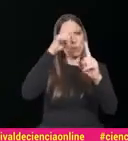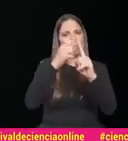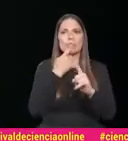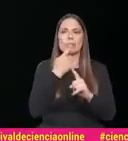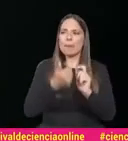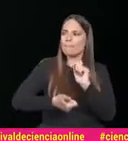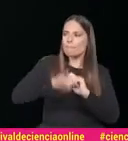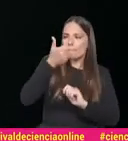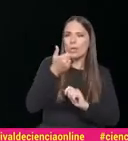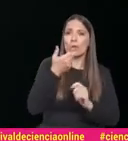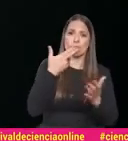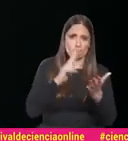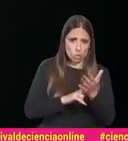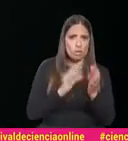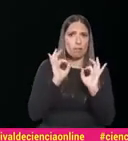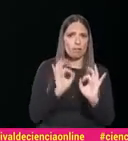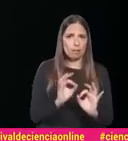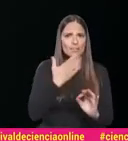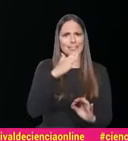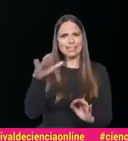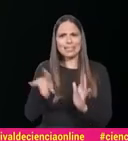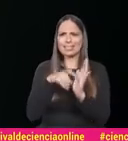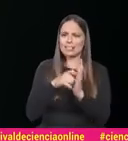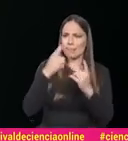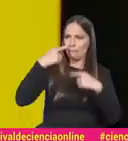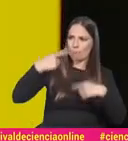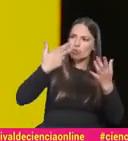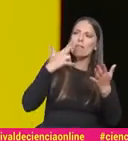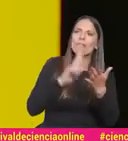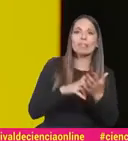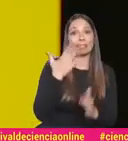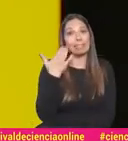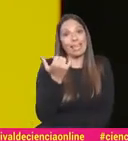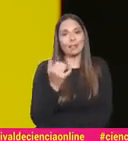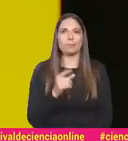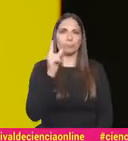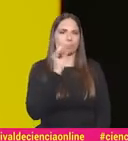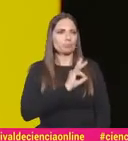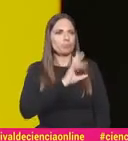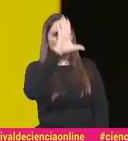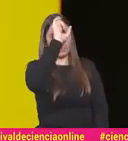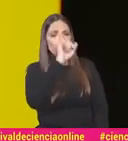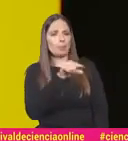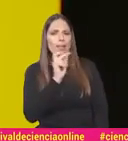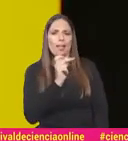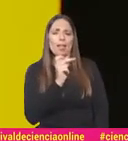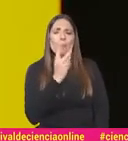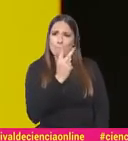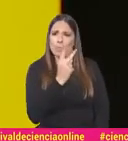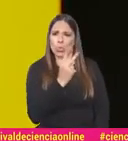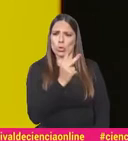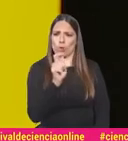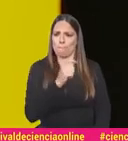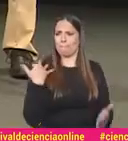percebermos também o que é a verdade, que a ciência é sempre a procura da verdade. Ó, Sr. Ministro, e nos últimos dois meses, esses investigadores que está